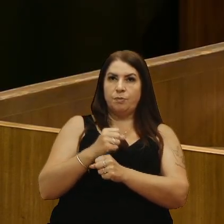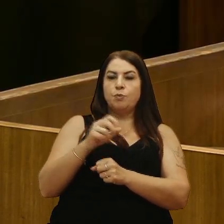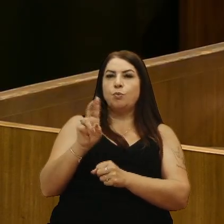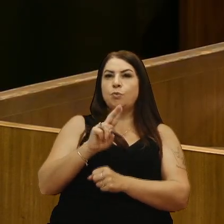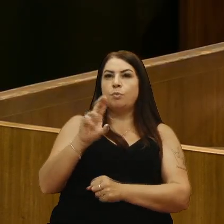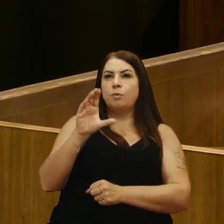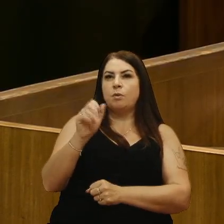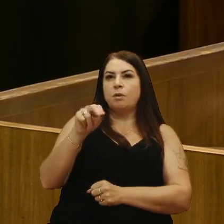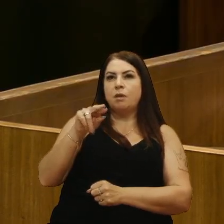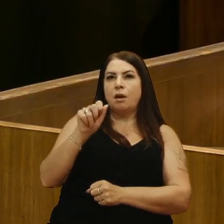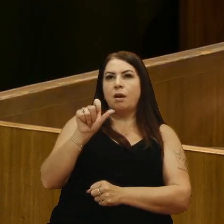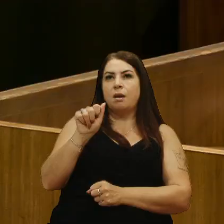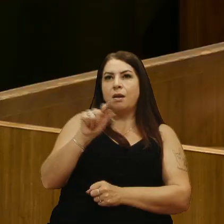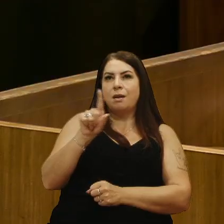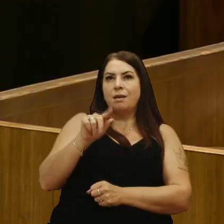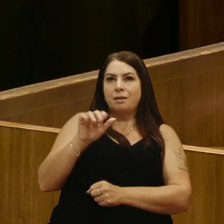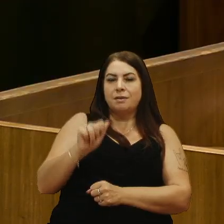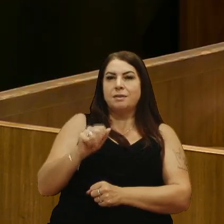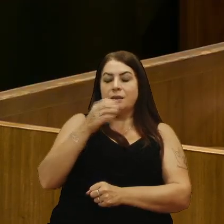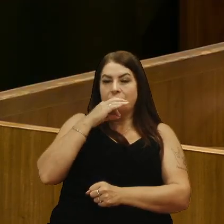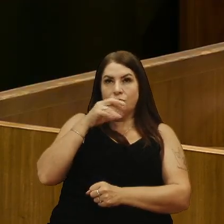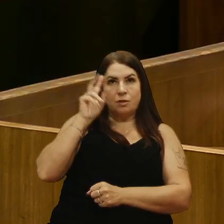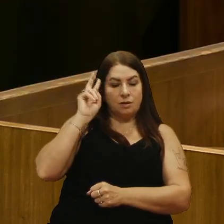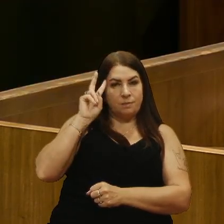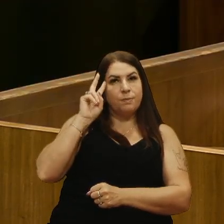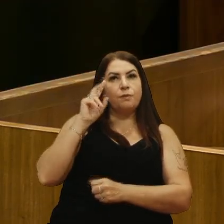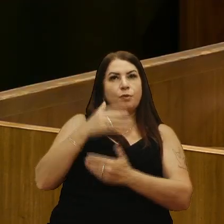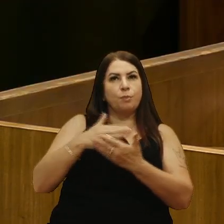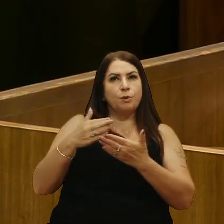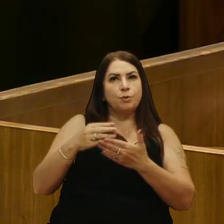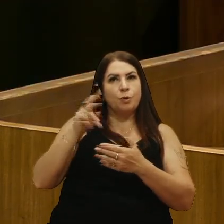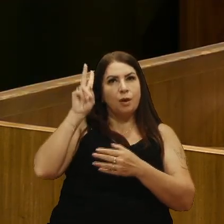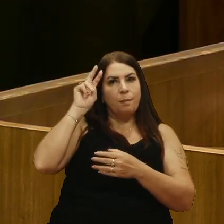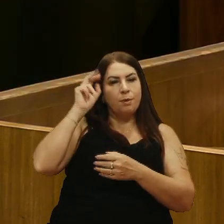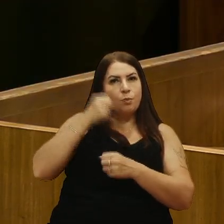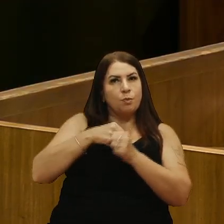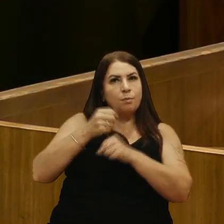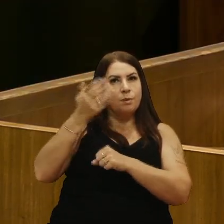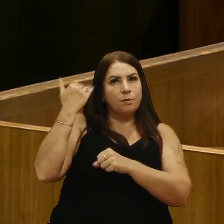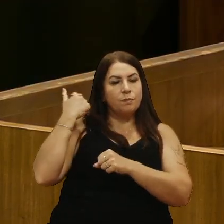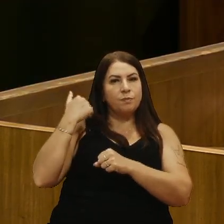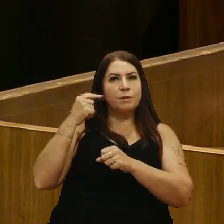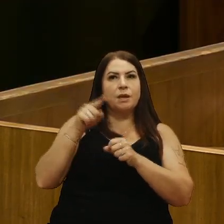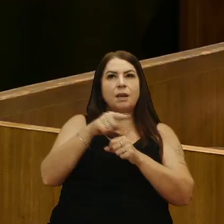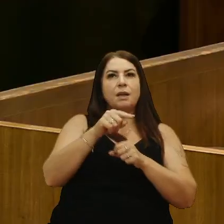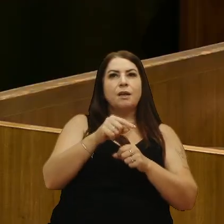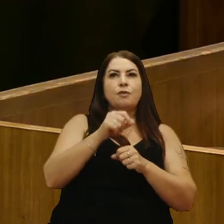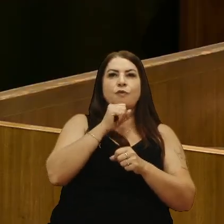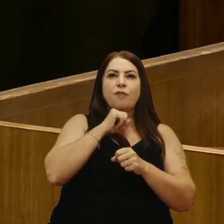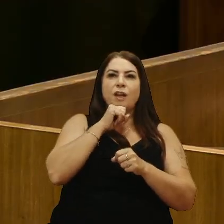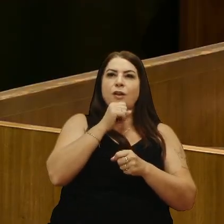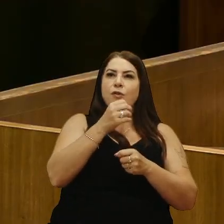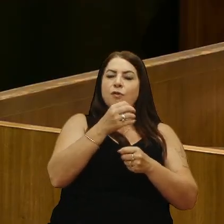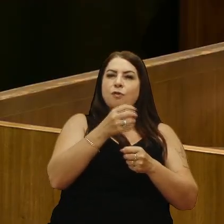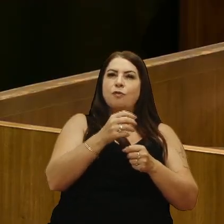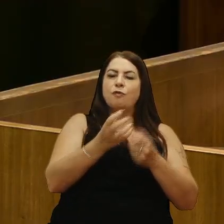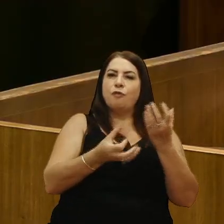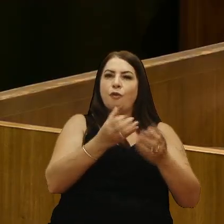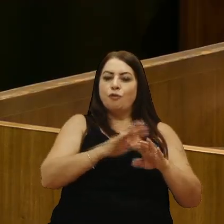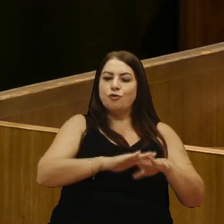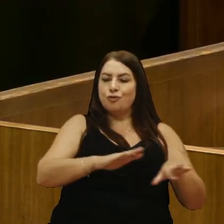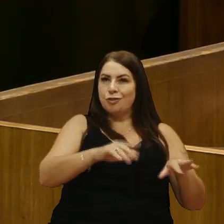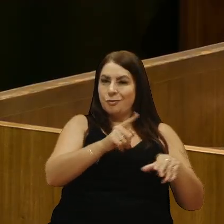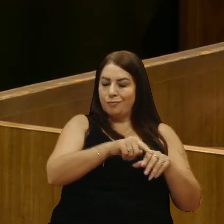Caxias, que todos lembram, foi lançado em abril do ano passado, lá no Velho Fogo de Chão. Nós